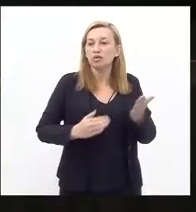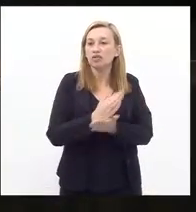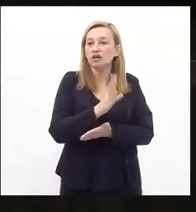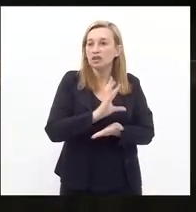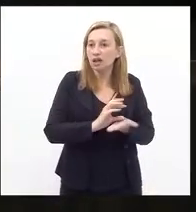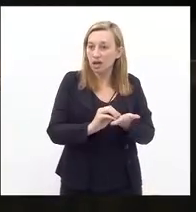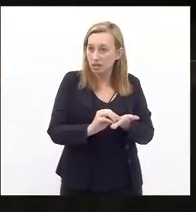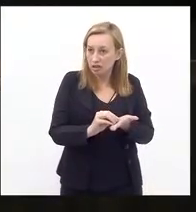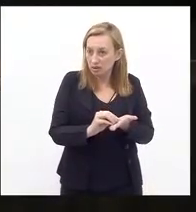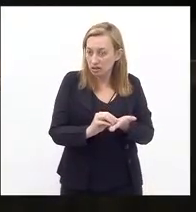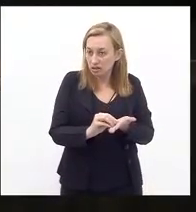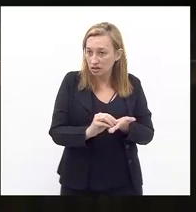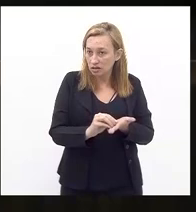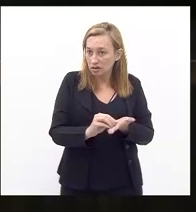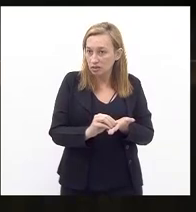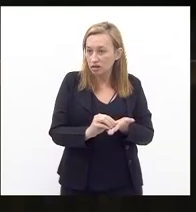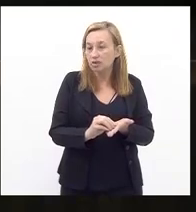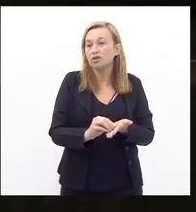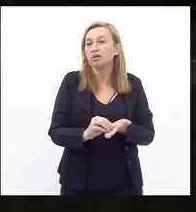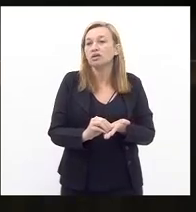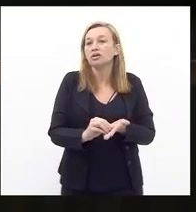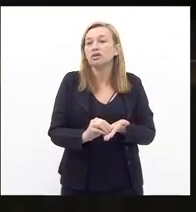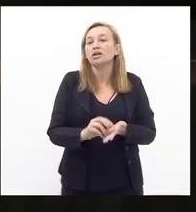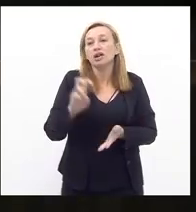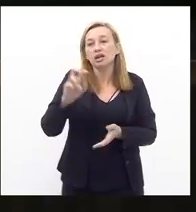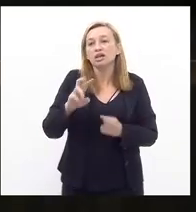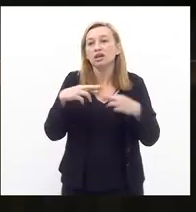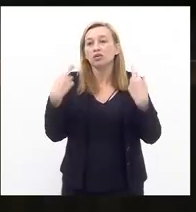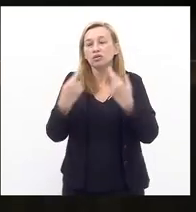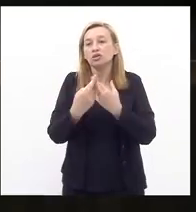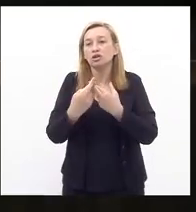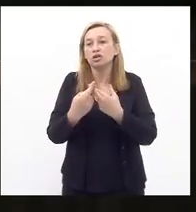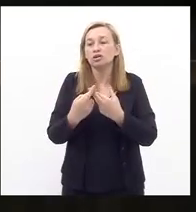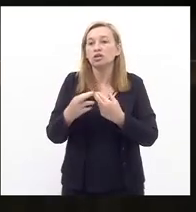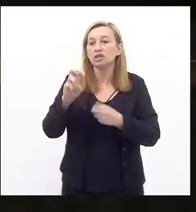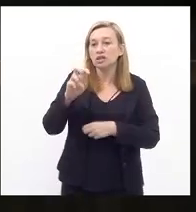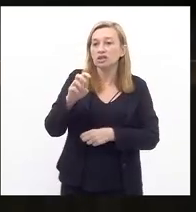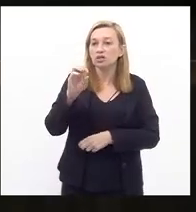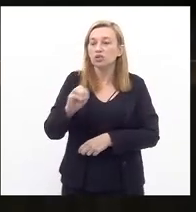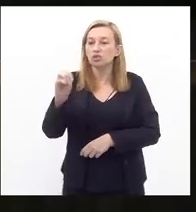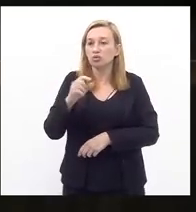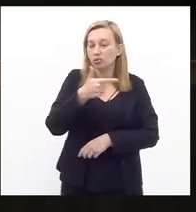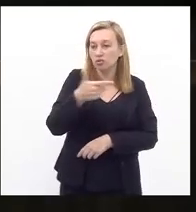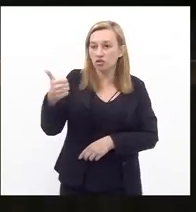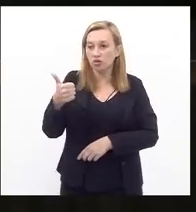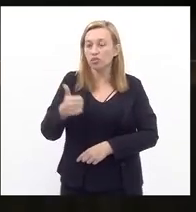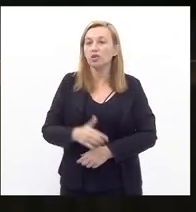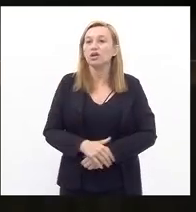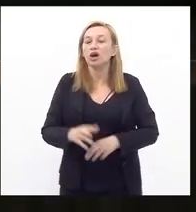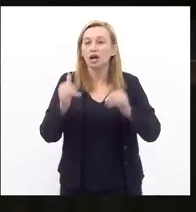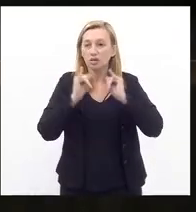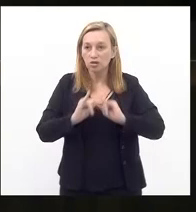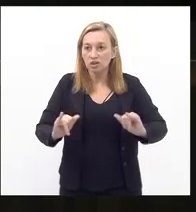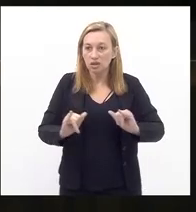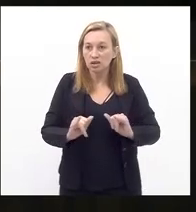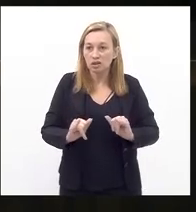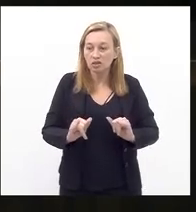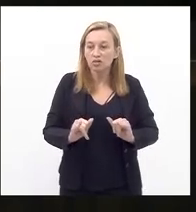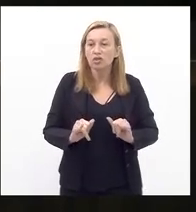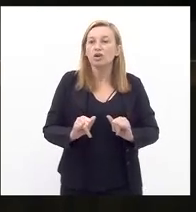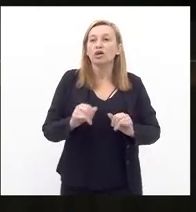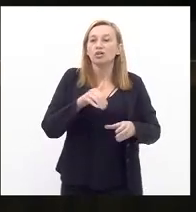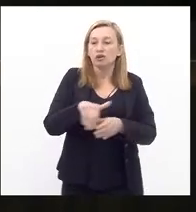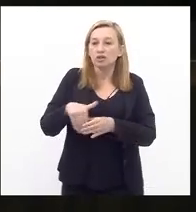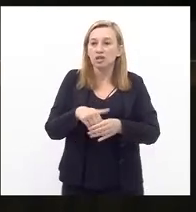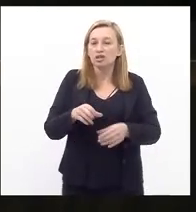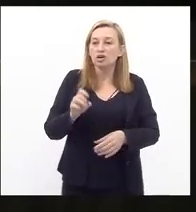aprovada a prova data passa aqui Tá acertando seus dados do dia cinco de Outubro 2021 anuncio regime de urgência em